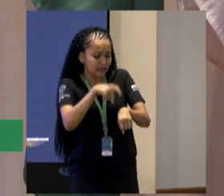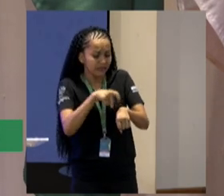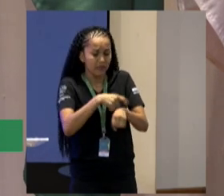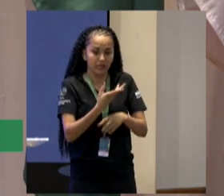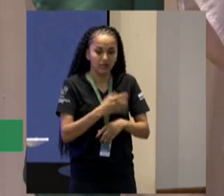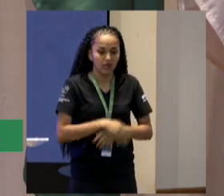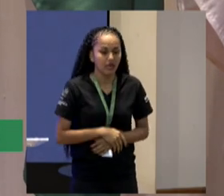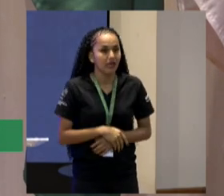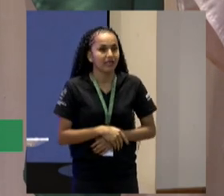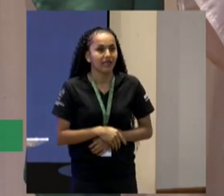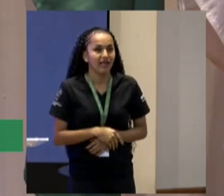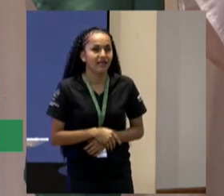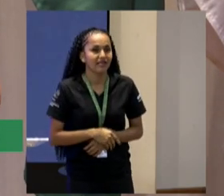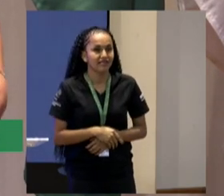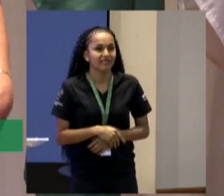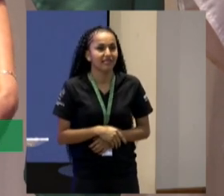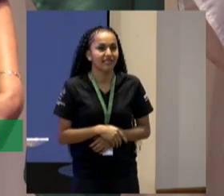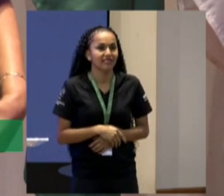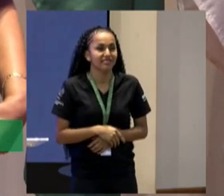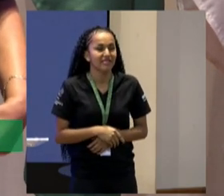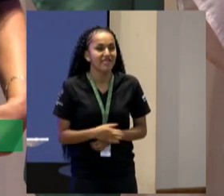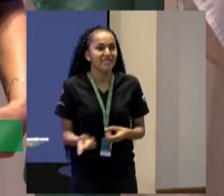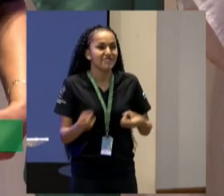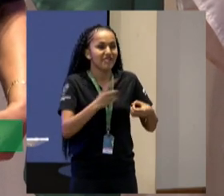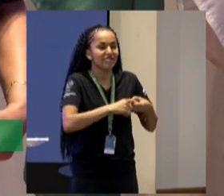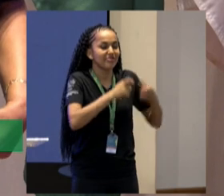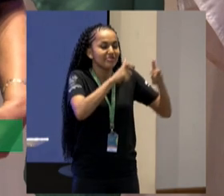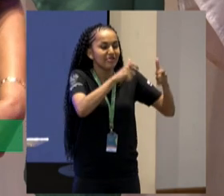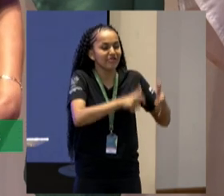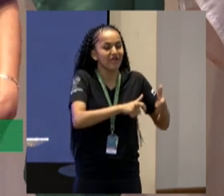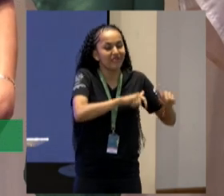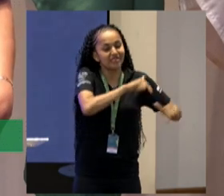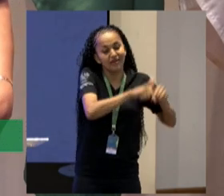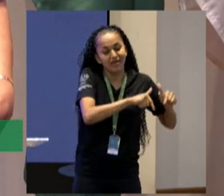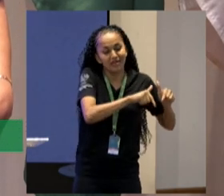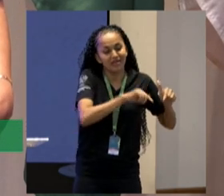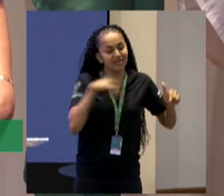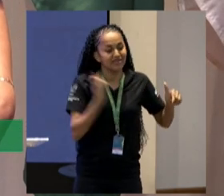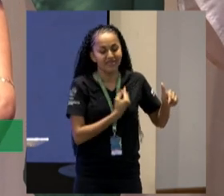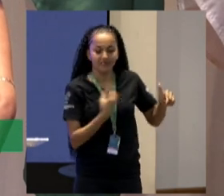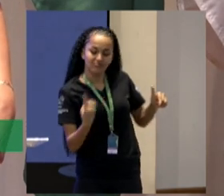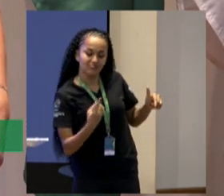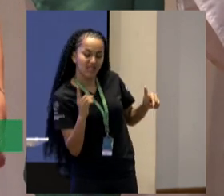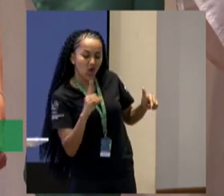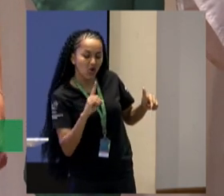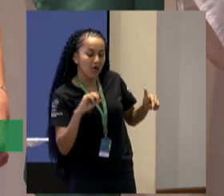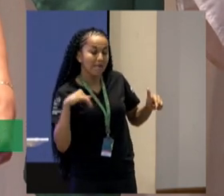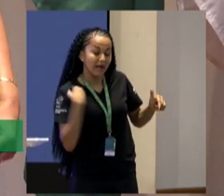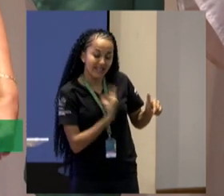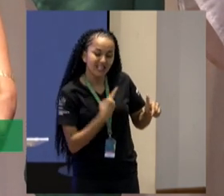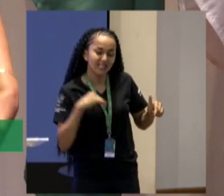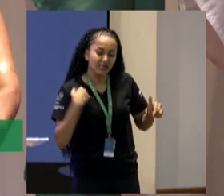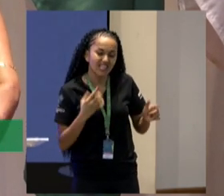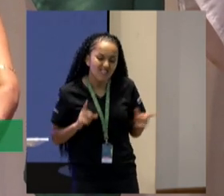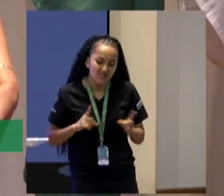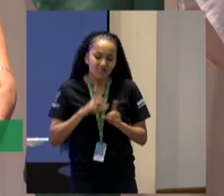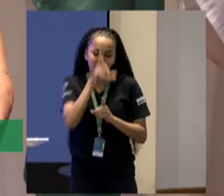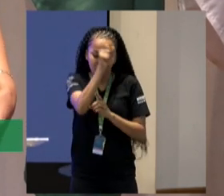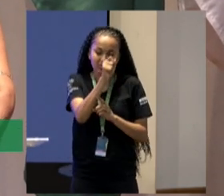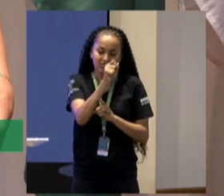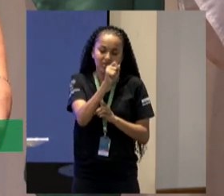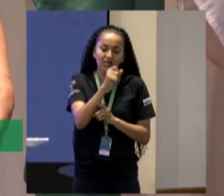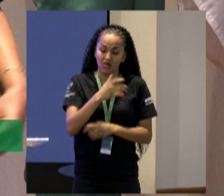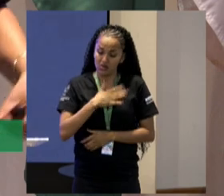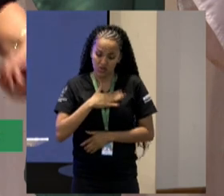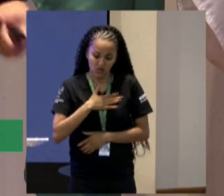gente volta para nosso lugar de trabalho sabendo que a gente não está sozinha, né? Que a gente tem, sim, muita força e que